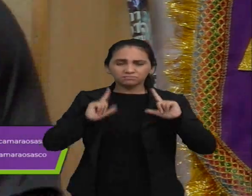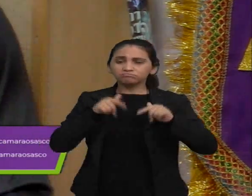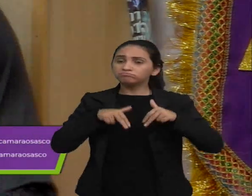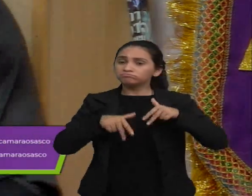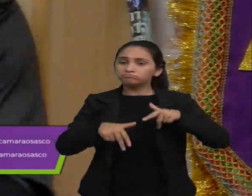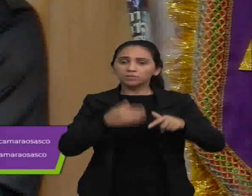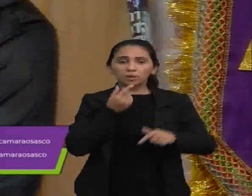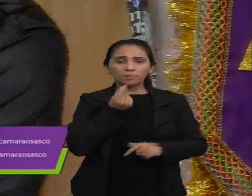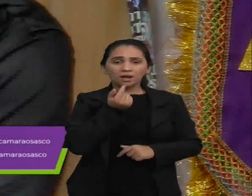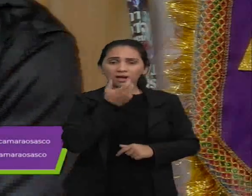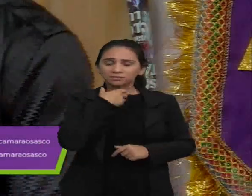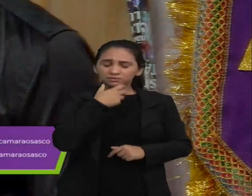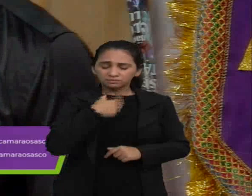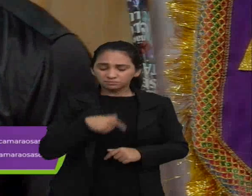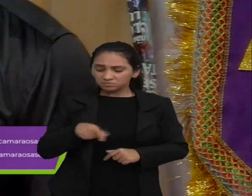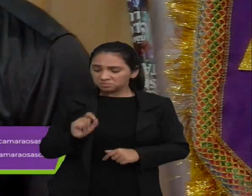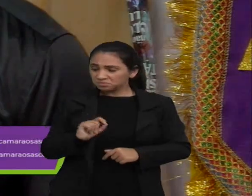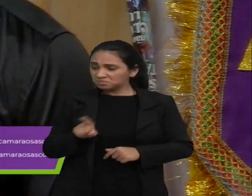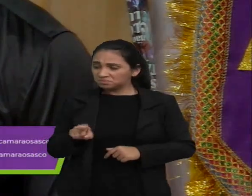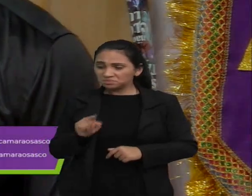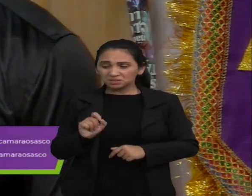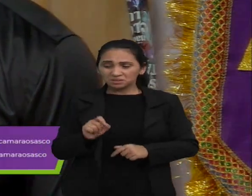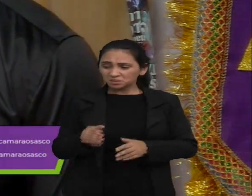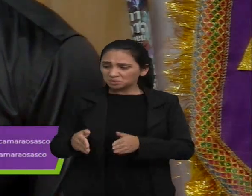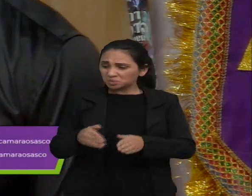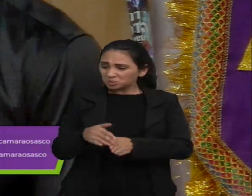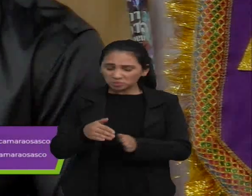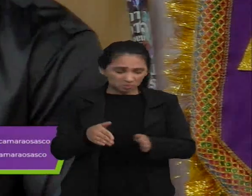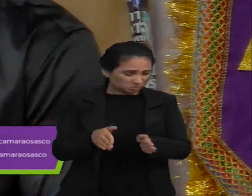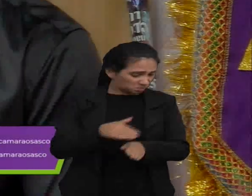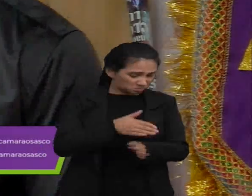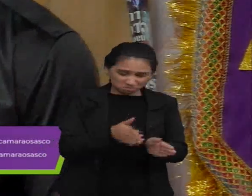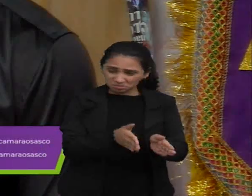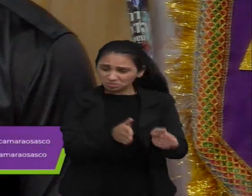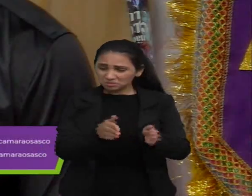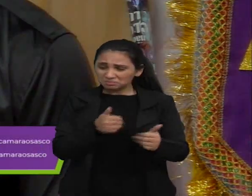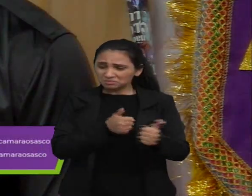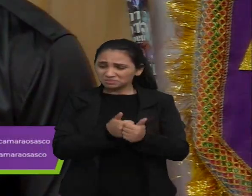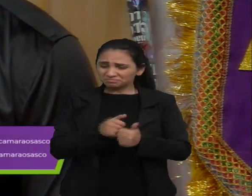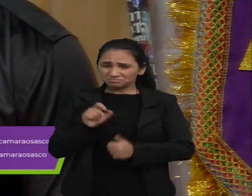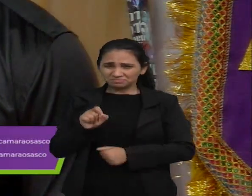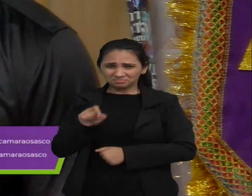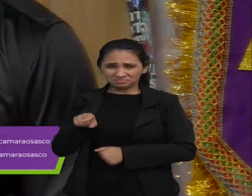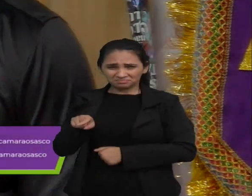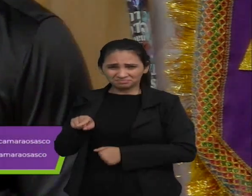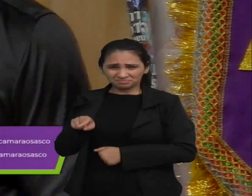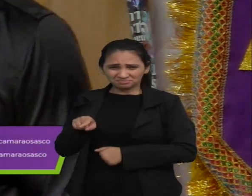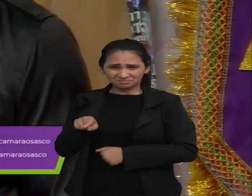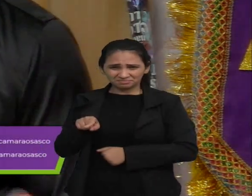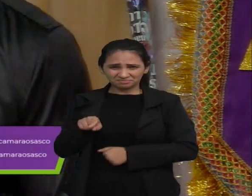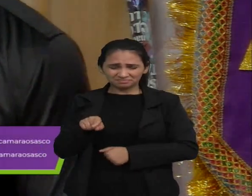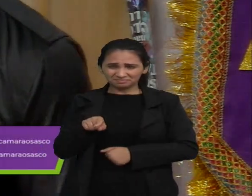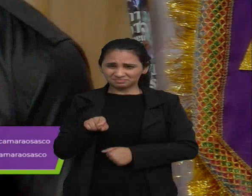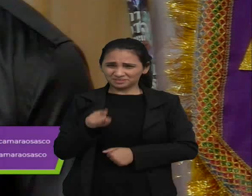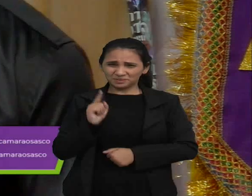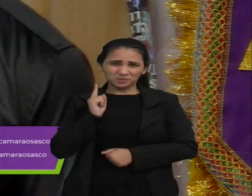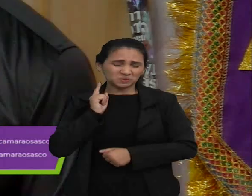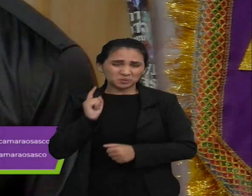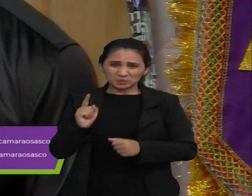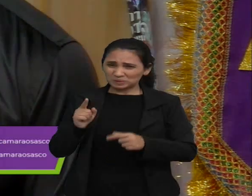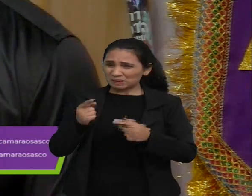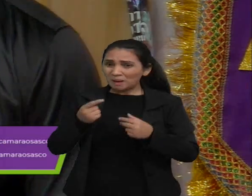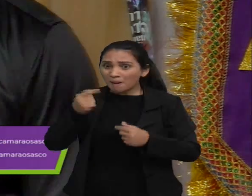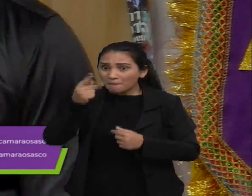comprar uma fruta o que tinha do lado nas calçadas nos córregos detritos detritos